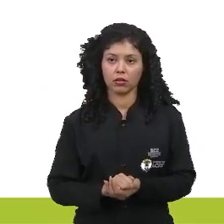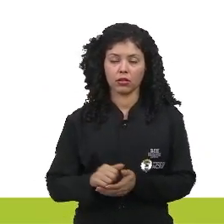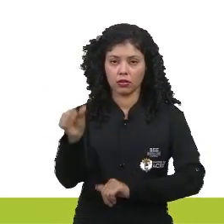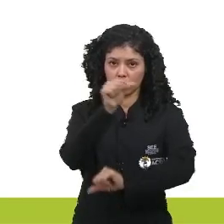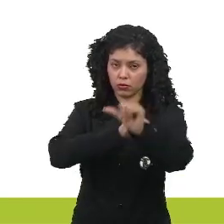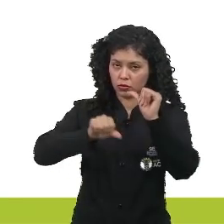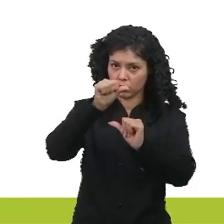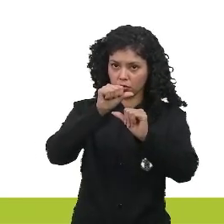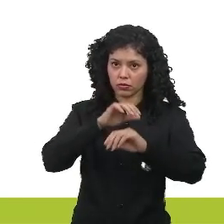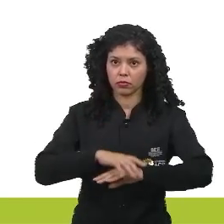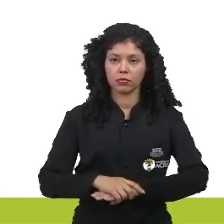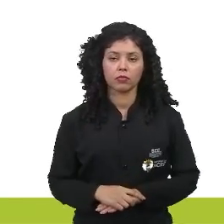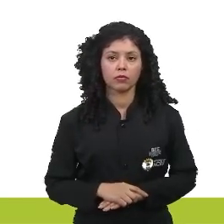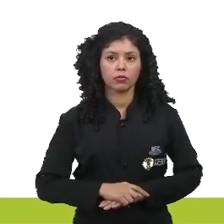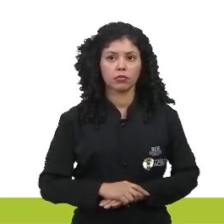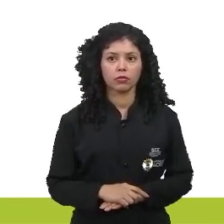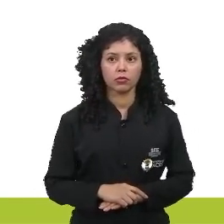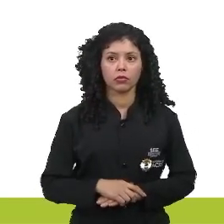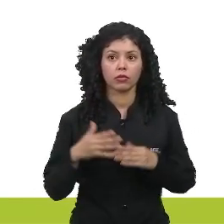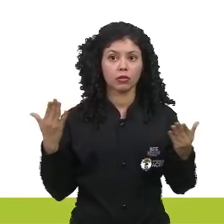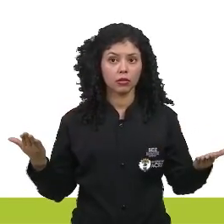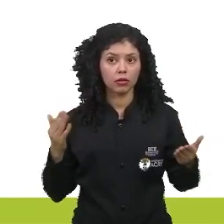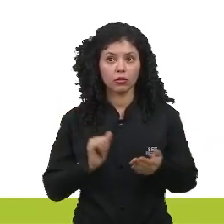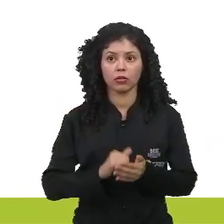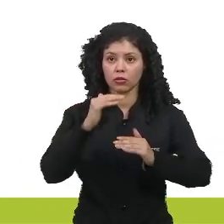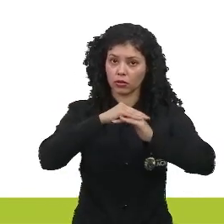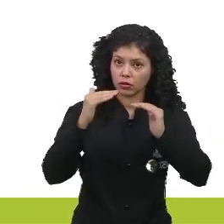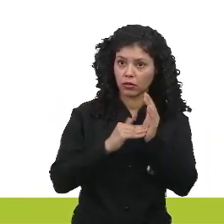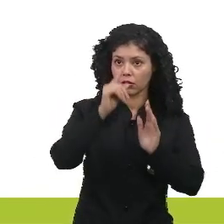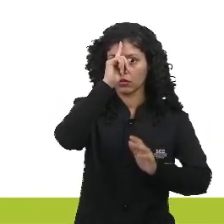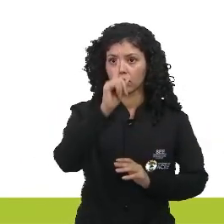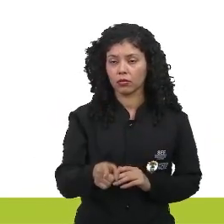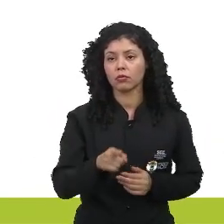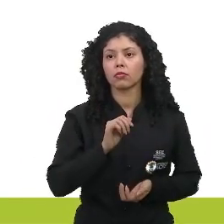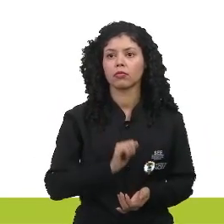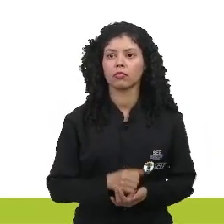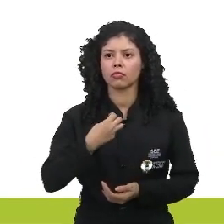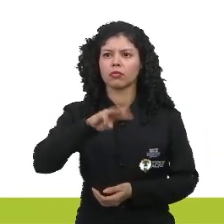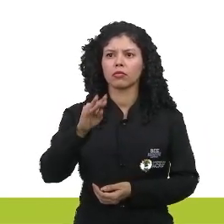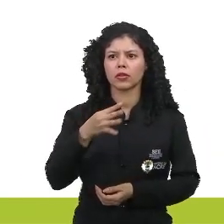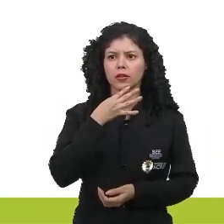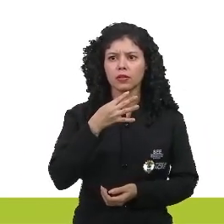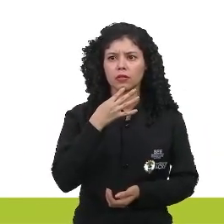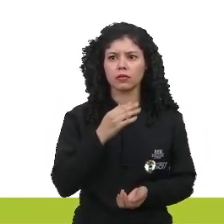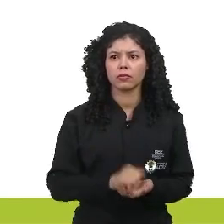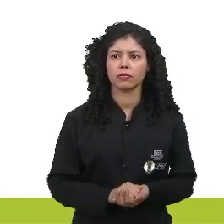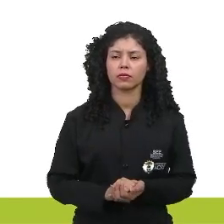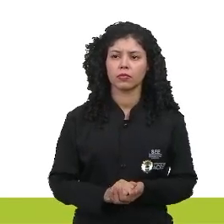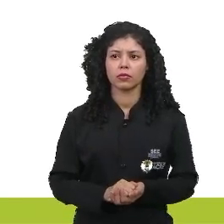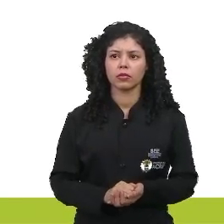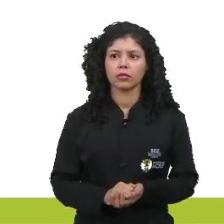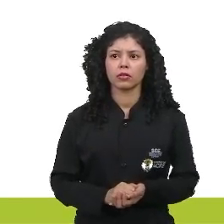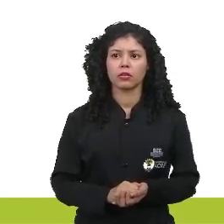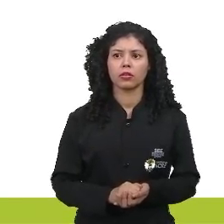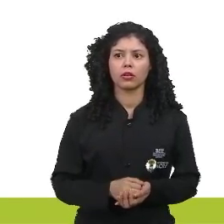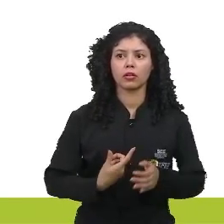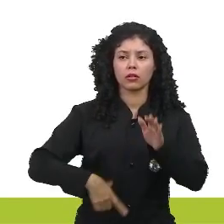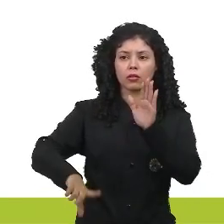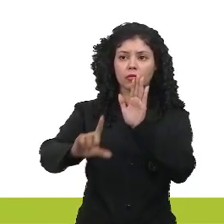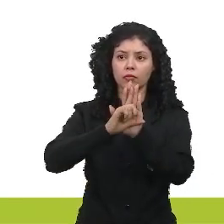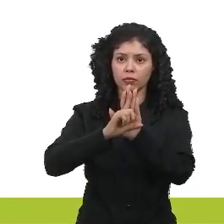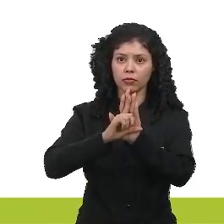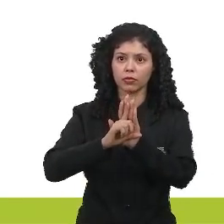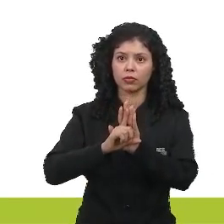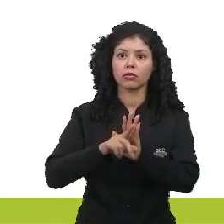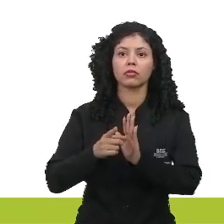em contrário. Manda, portanto, a todas as autoridades a quem o conhecimento e execução da